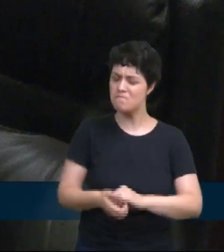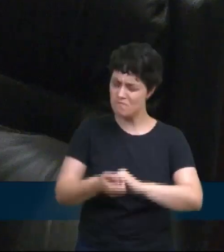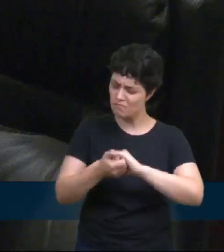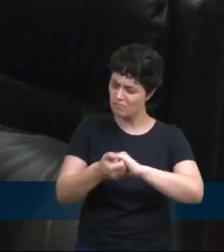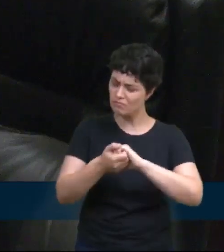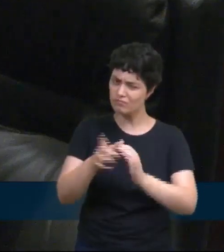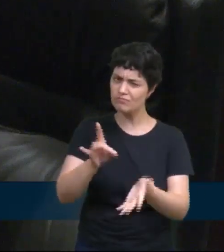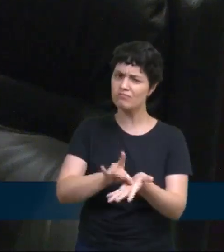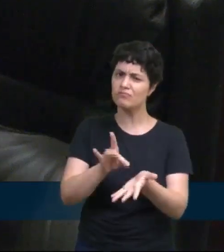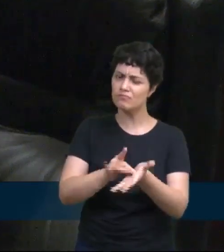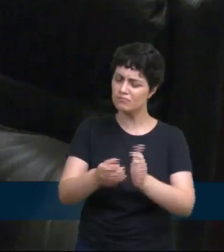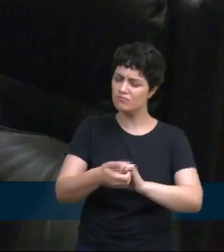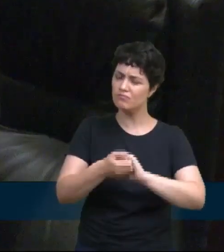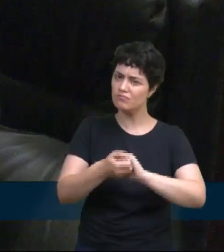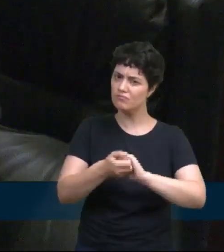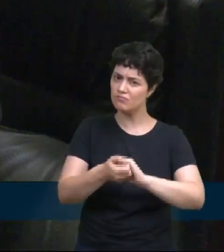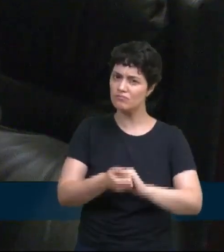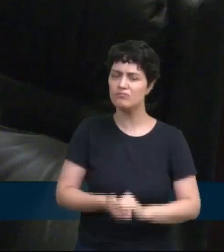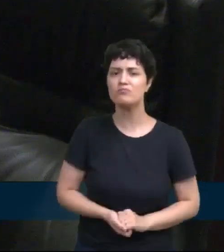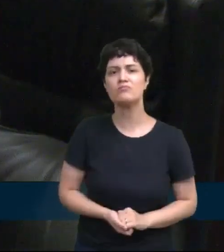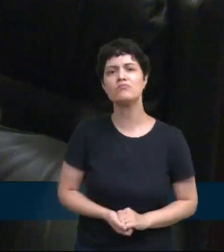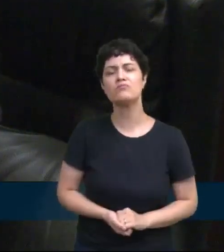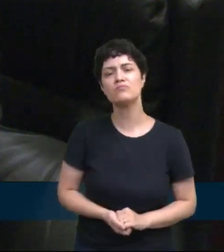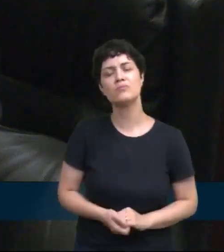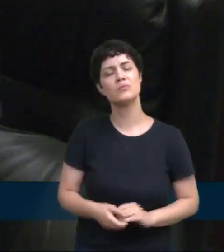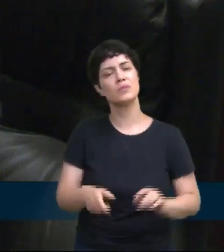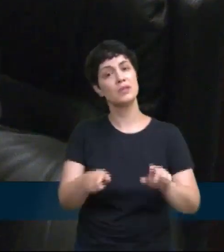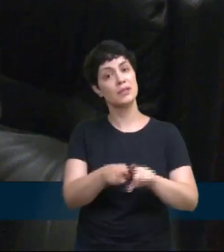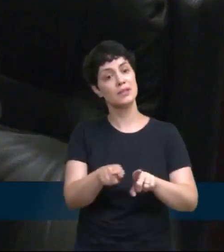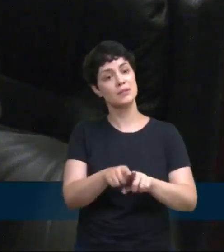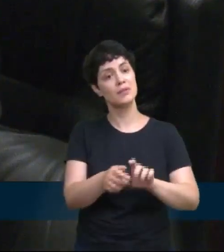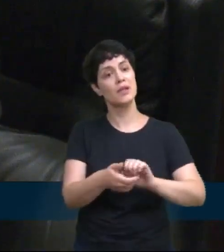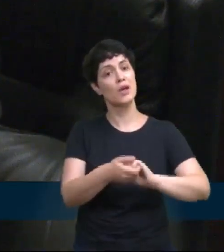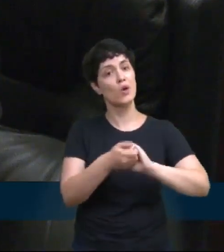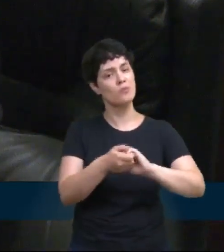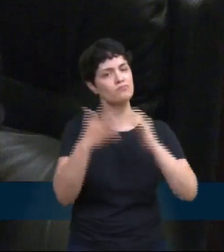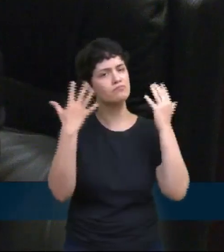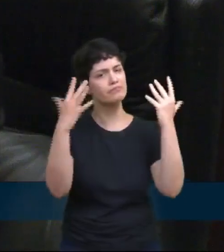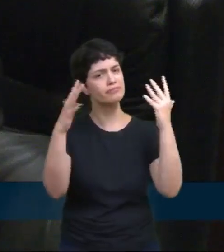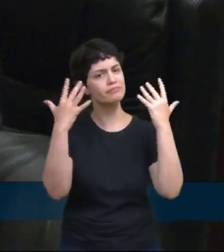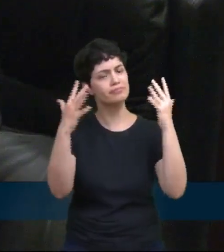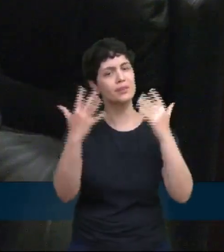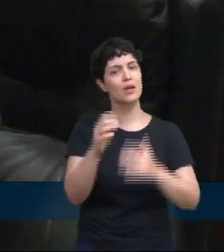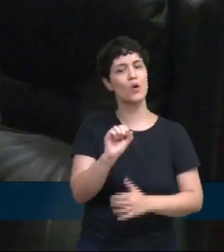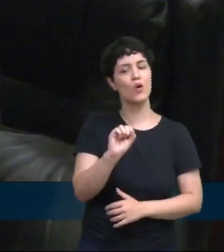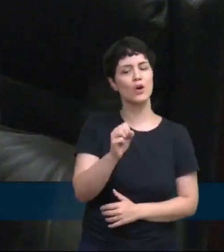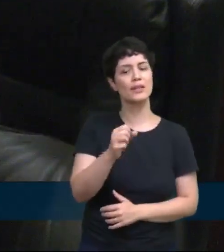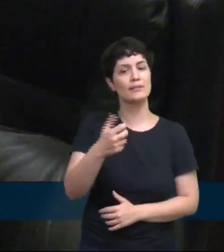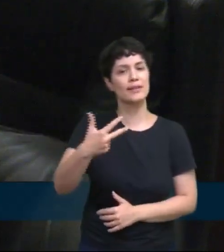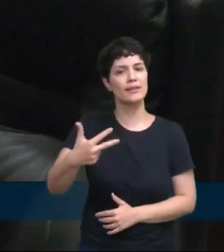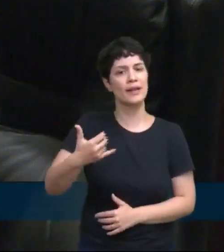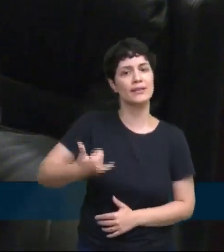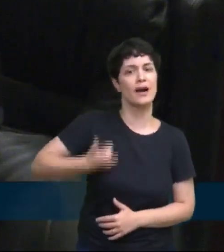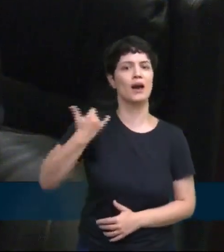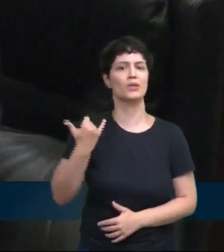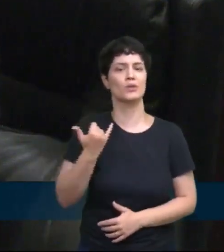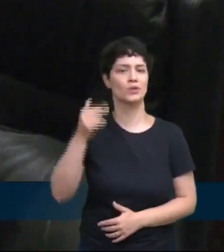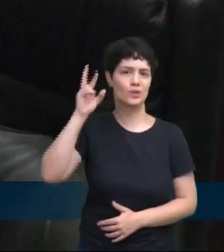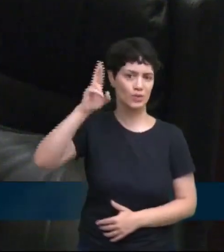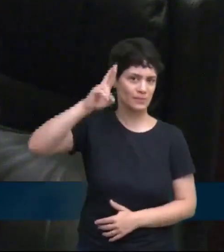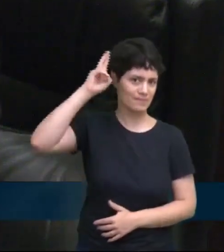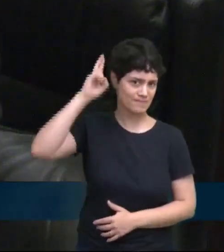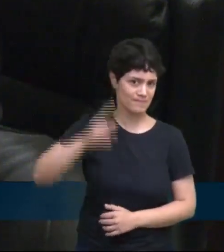cumprimentar e quero cumprimentar os 83 anos de Roberto Requião.